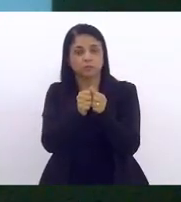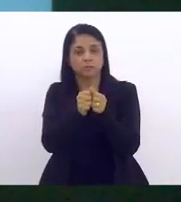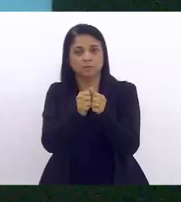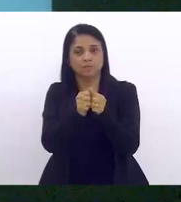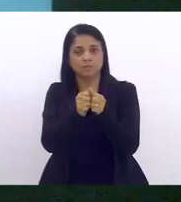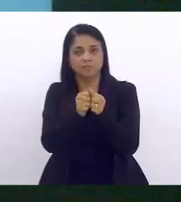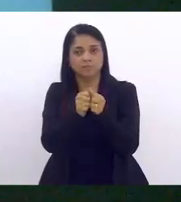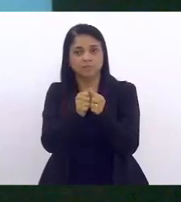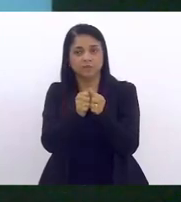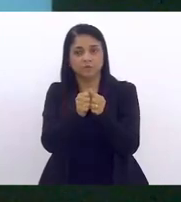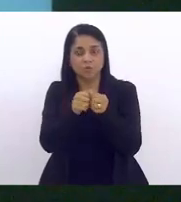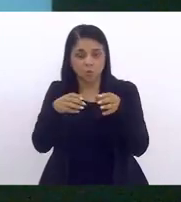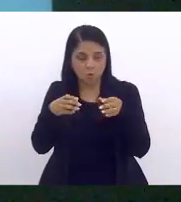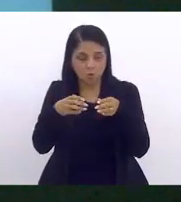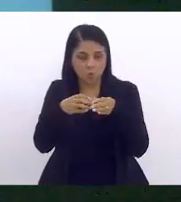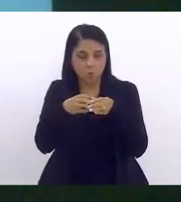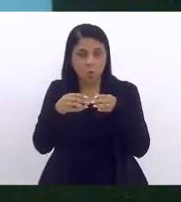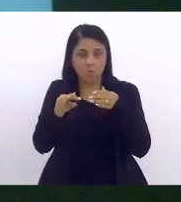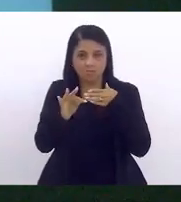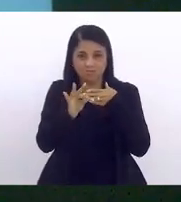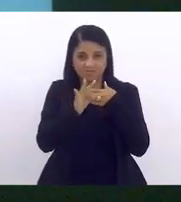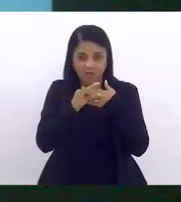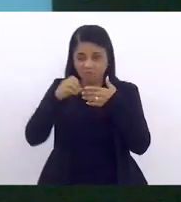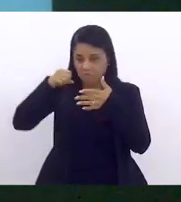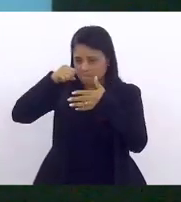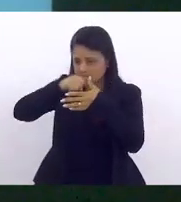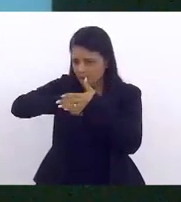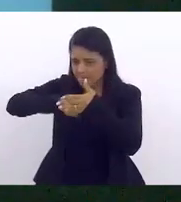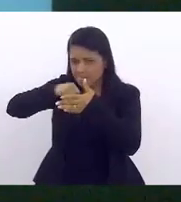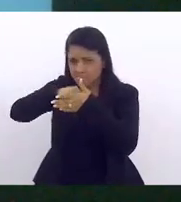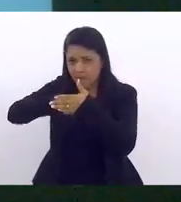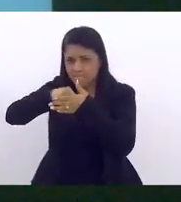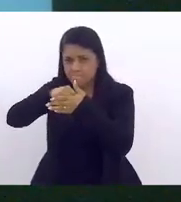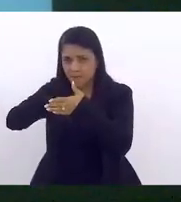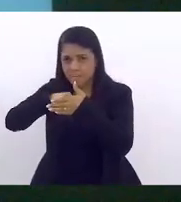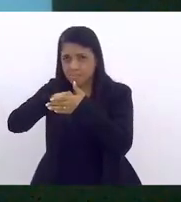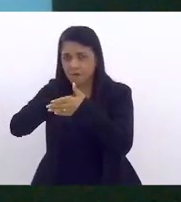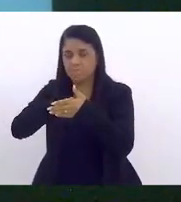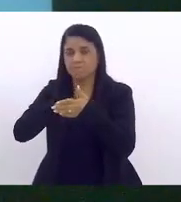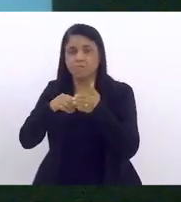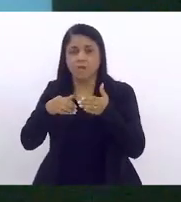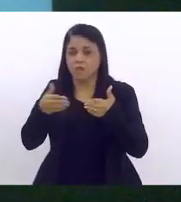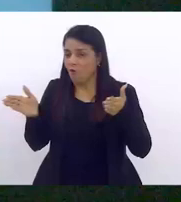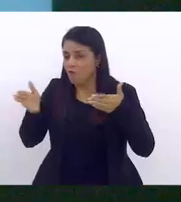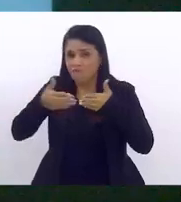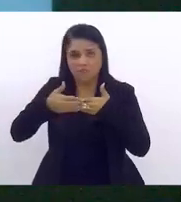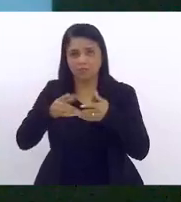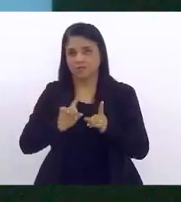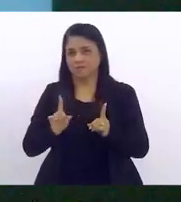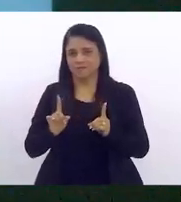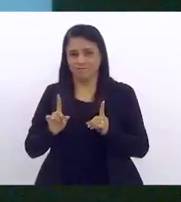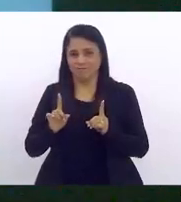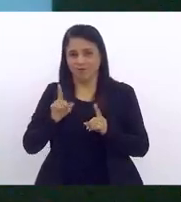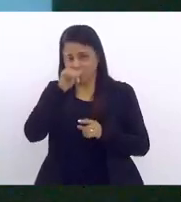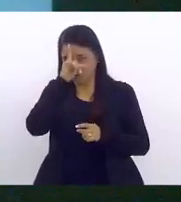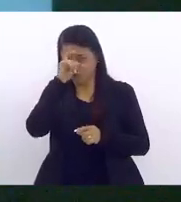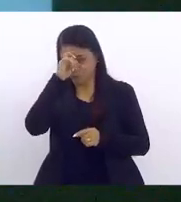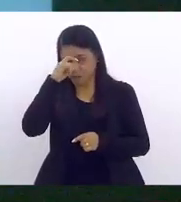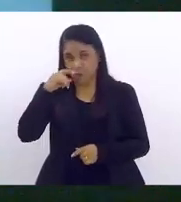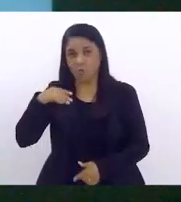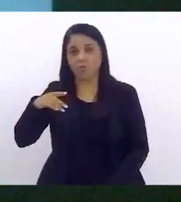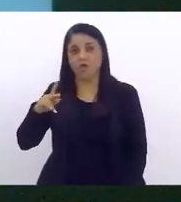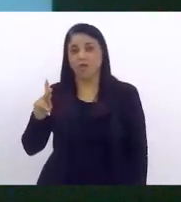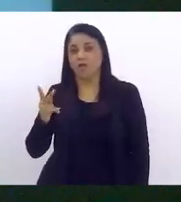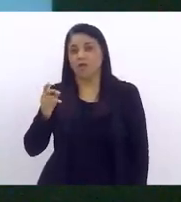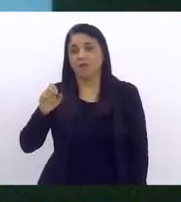com todo o corpo técnico da maternidade em luta pelo não fechamento da maternidade Herculano Pinheiro. Achei importante trazer esse dado, porque, mais